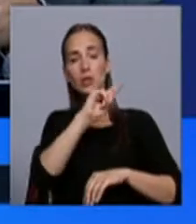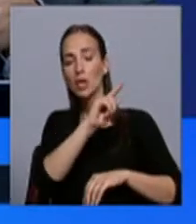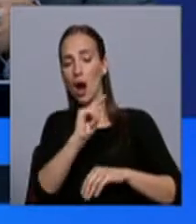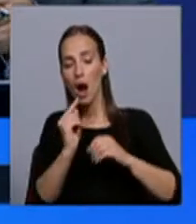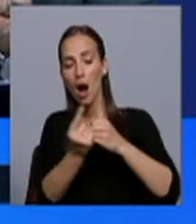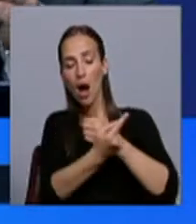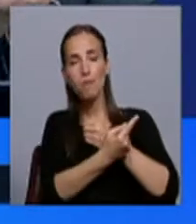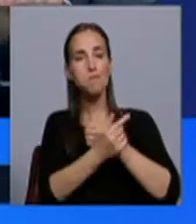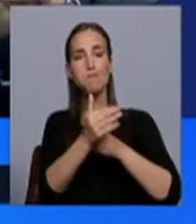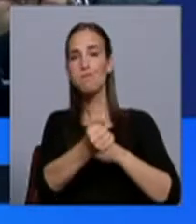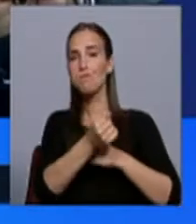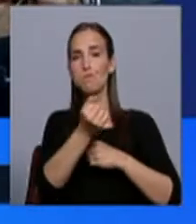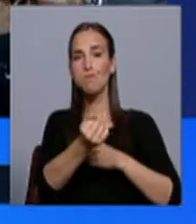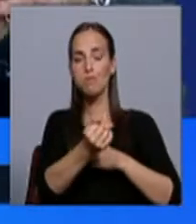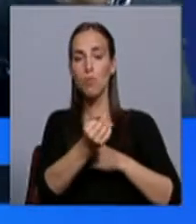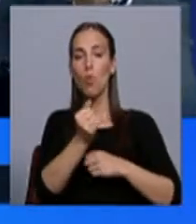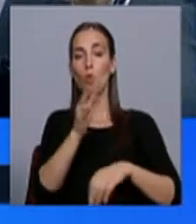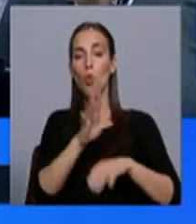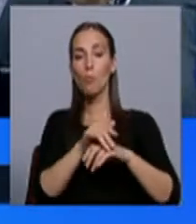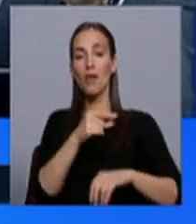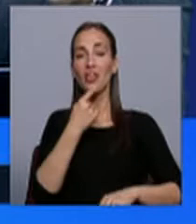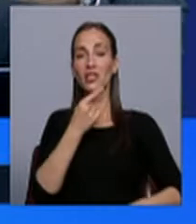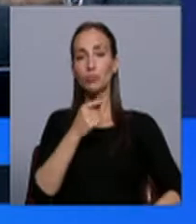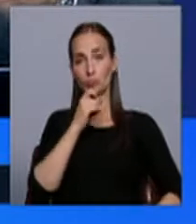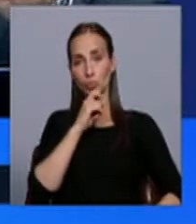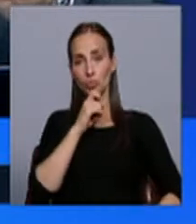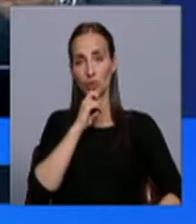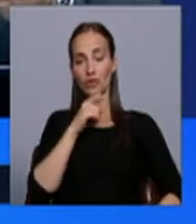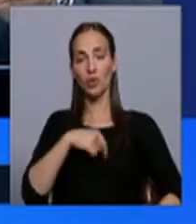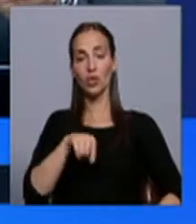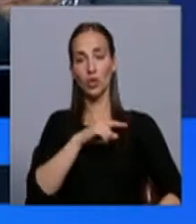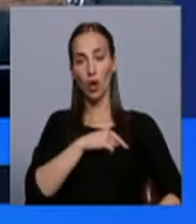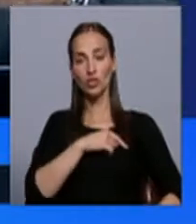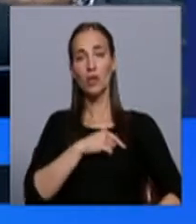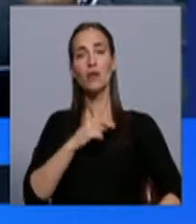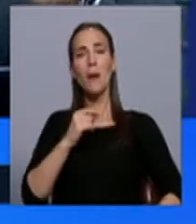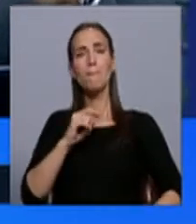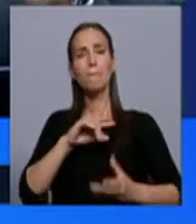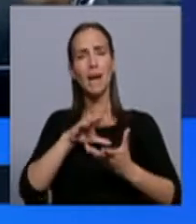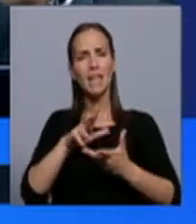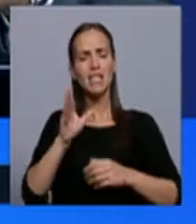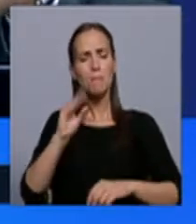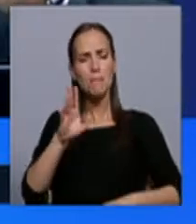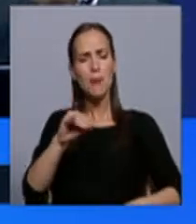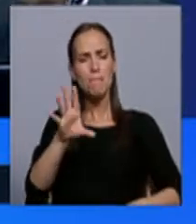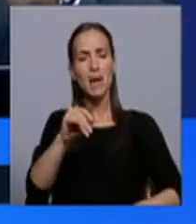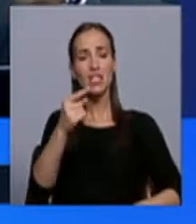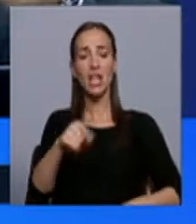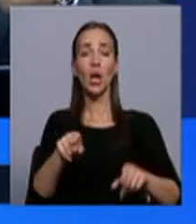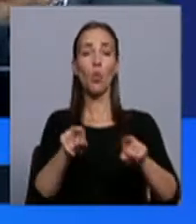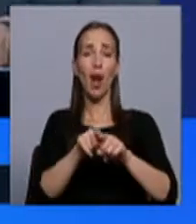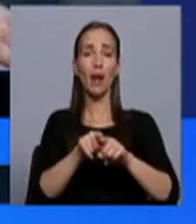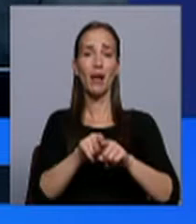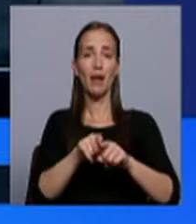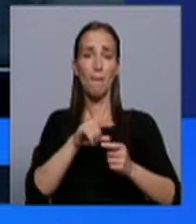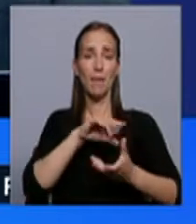segunda estrela, o brilho da segunda estrela, tapa, no fundo, essa curva de luz deste trânsito à frente da estrela principal. E, portanto, isto diz-nos